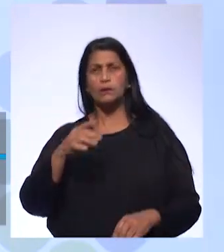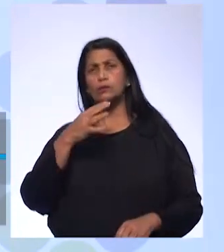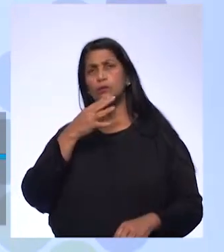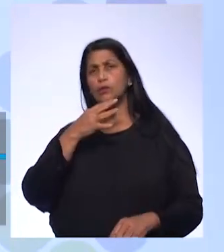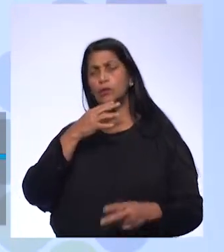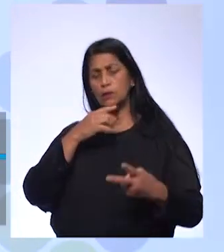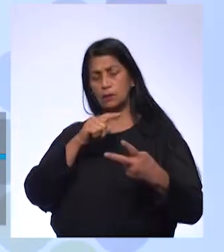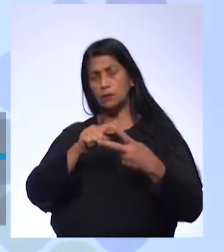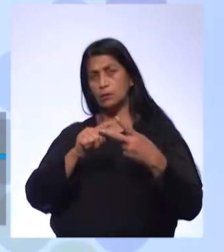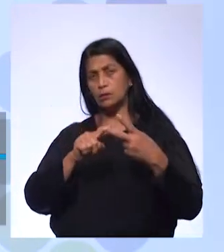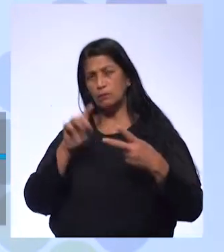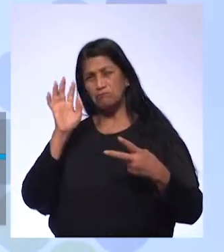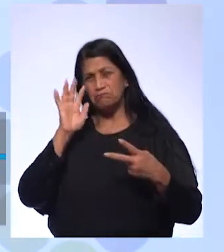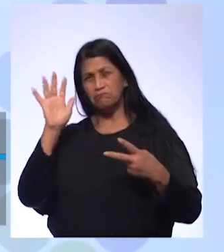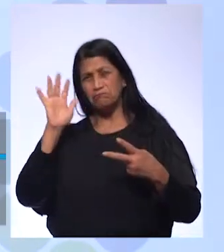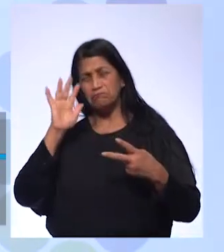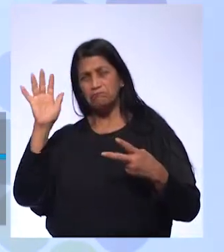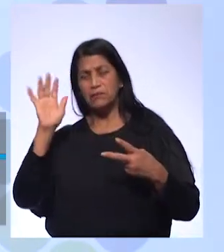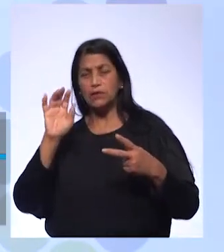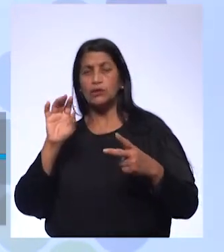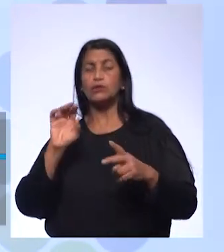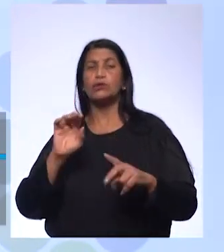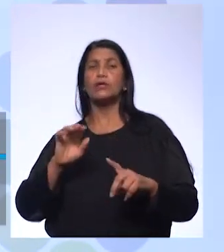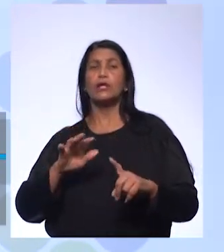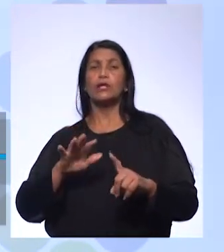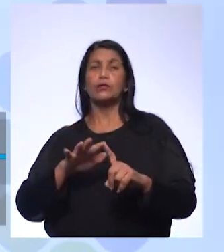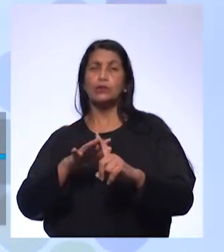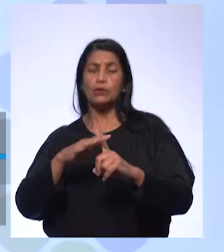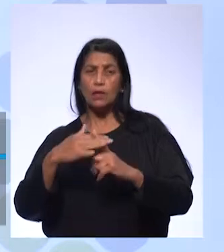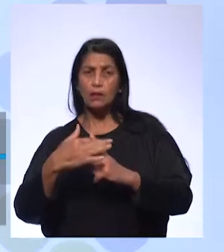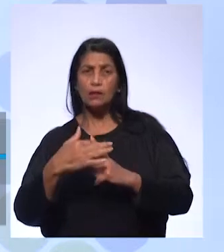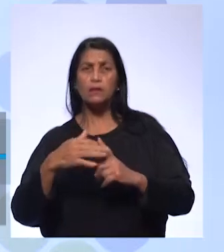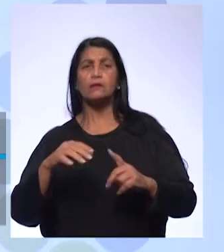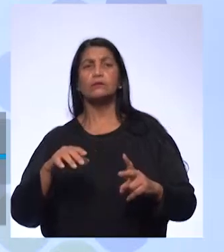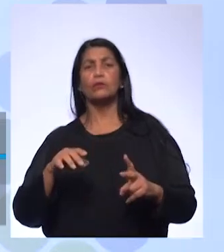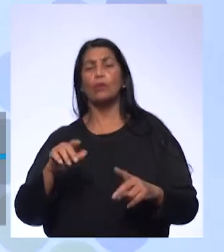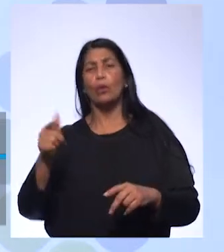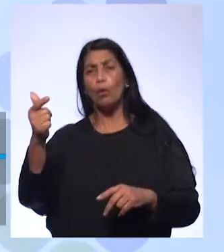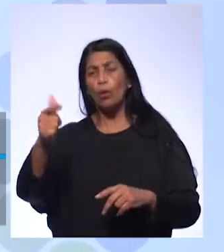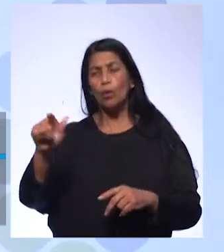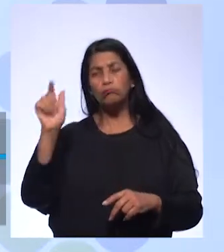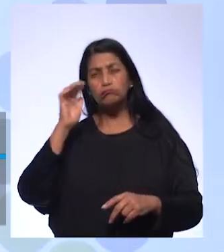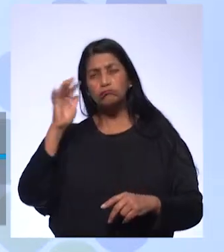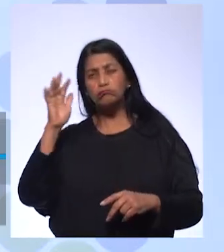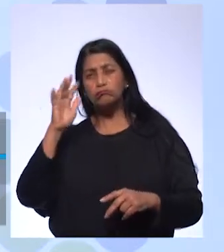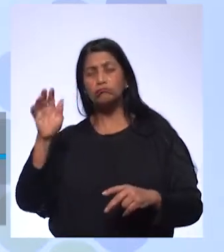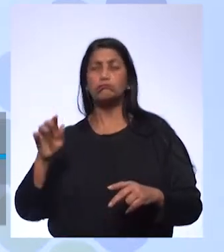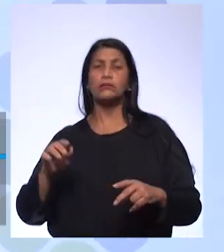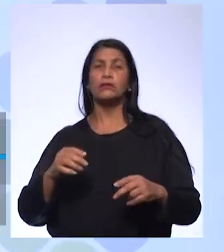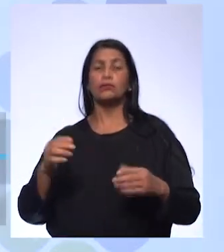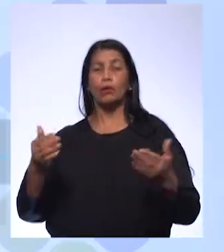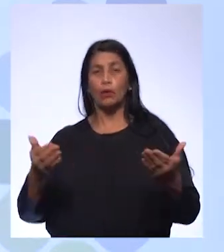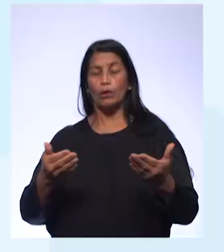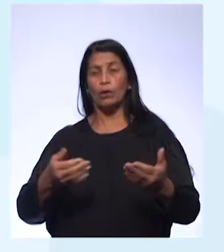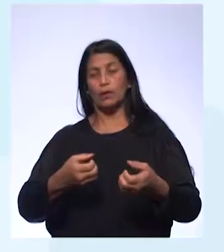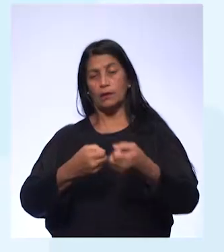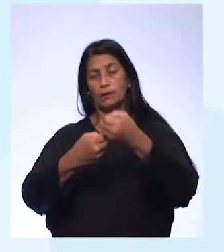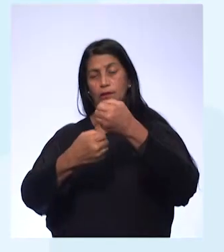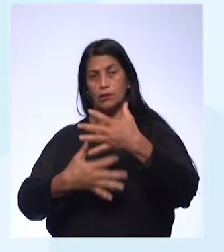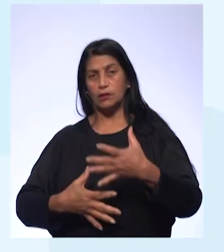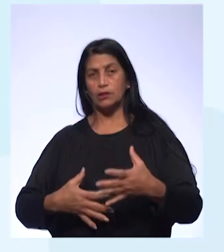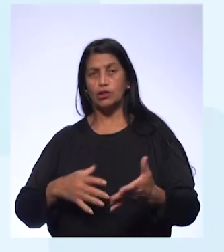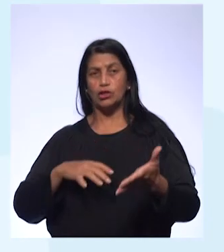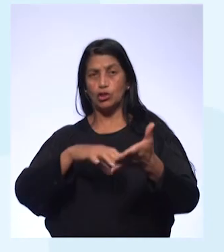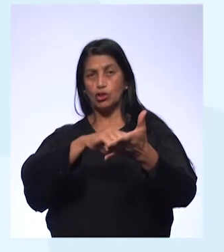dois pensadores aí principais do socialismo utópico, vamos fazer uma atividade no nosso chat. Dá uma olhadinha